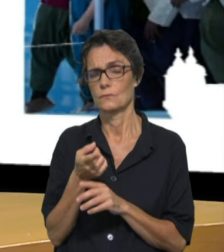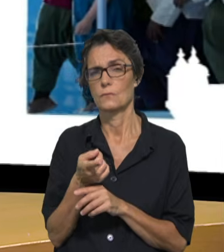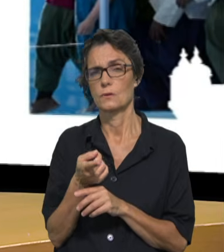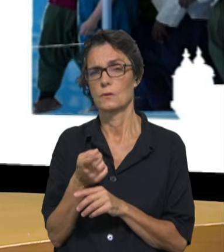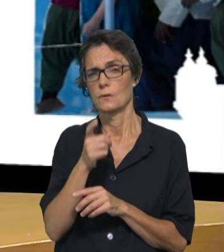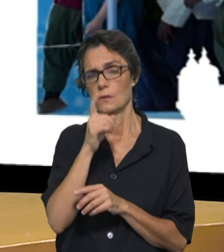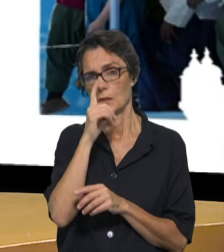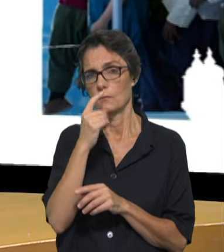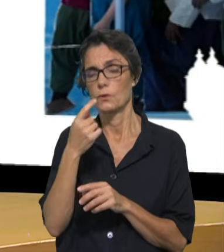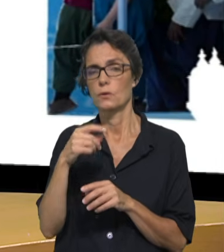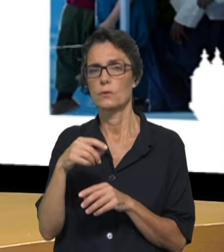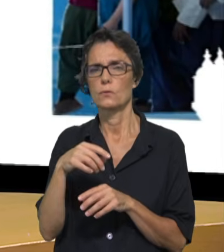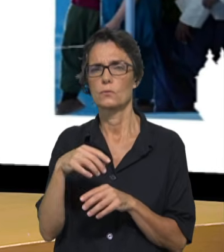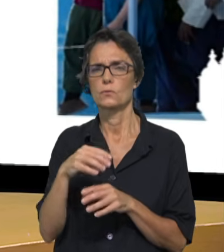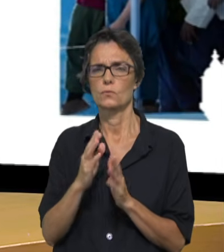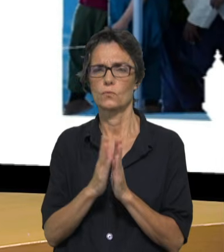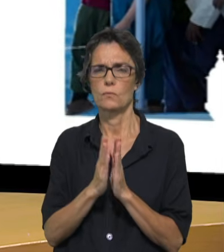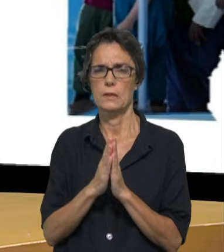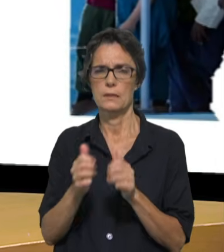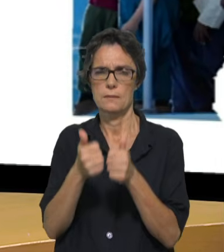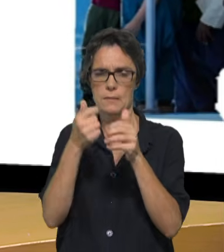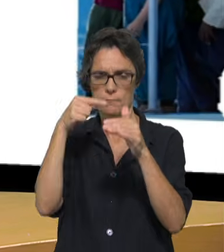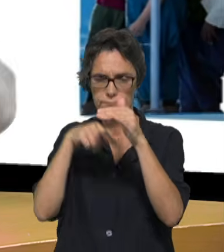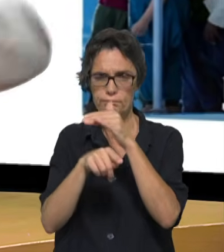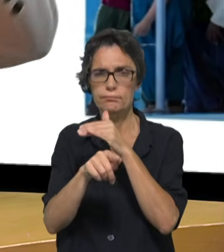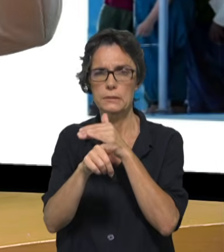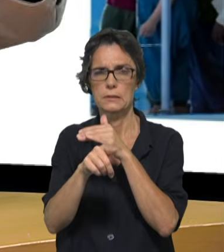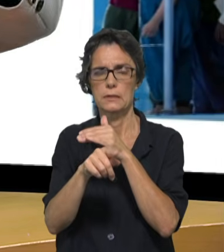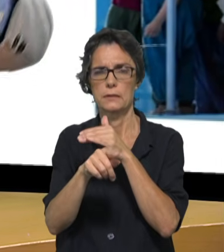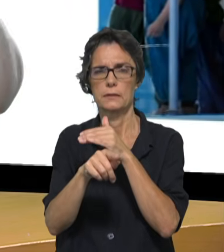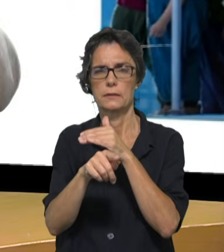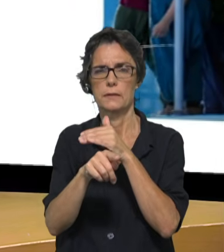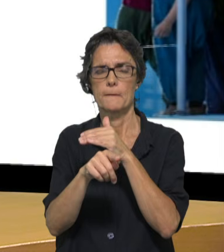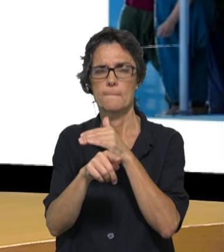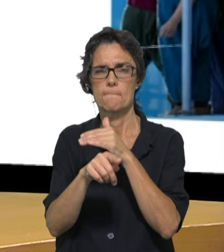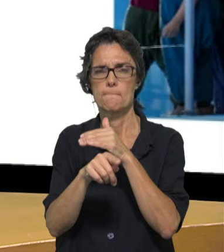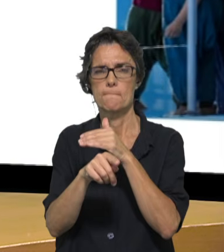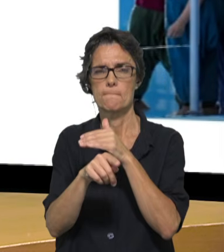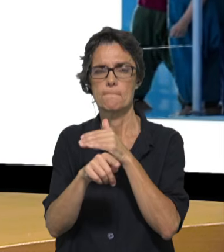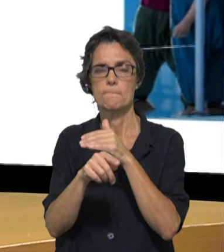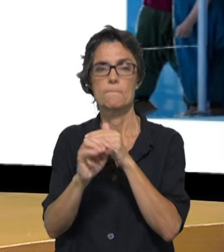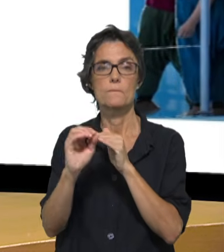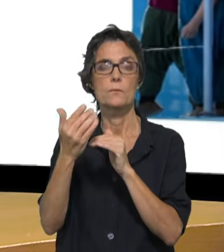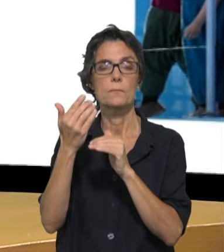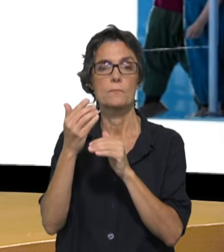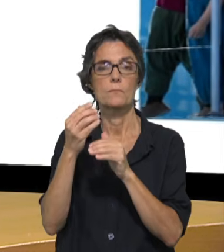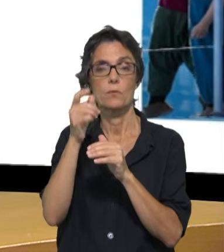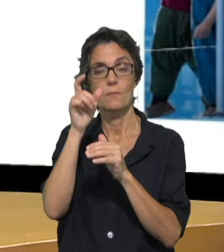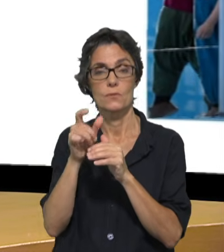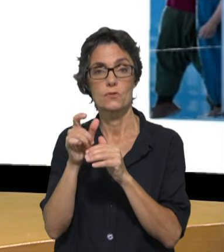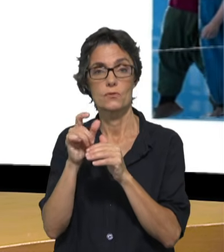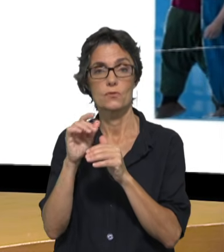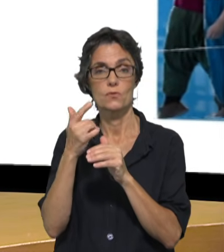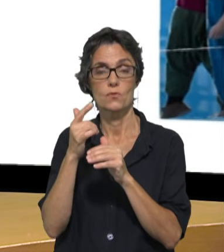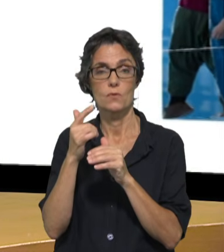de entrar num templo com uma pessoa que, em tempos, fez a primeira comunhão, mas a partir daí